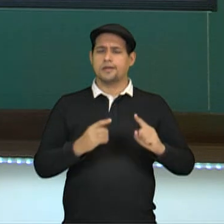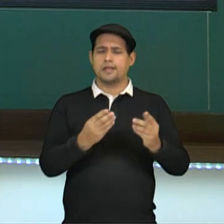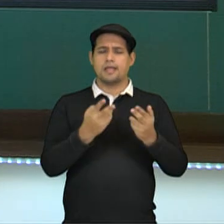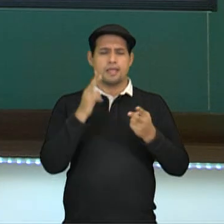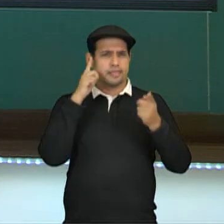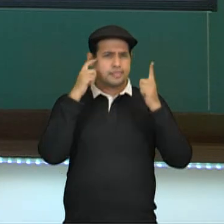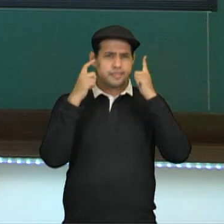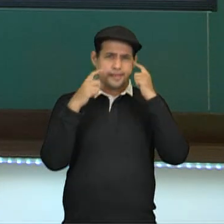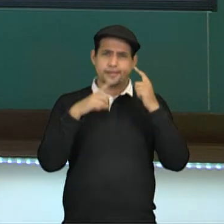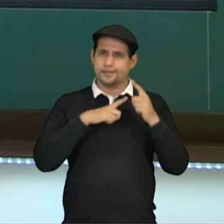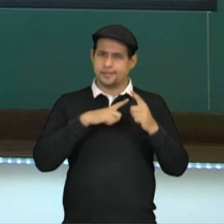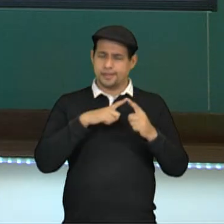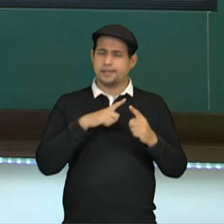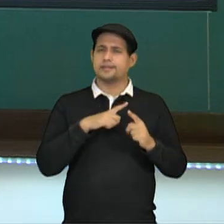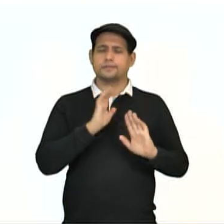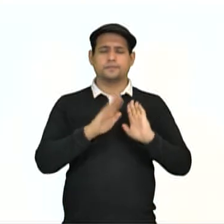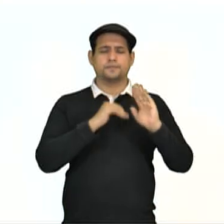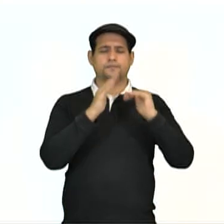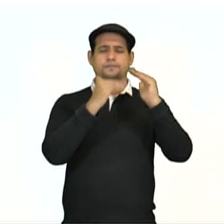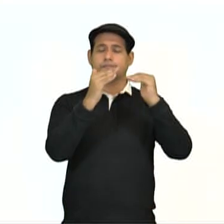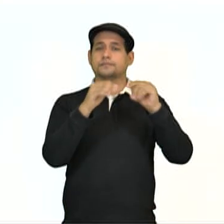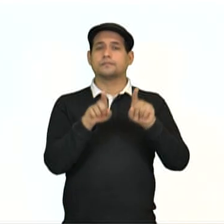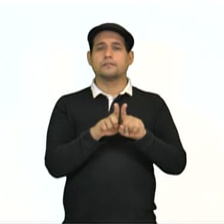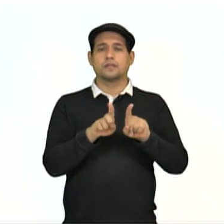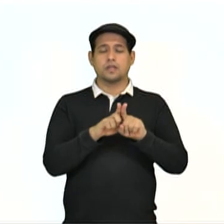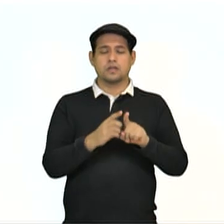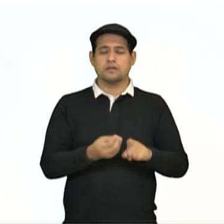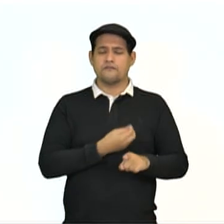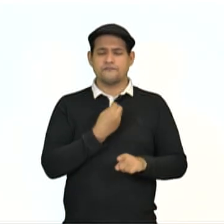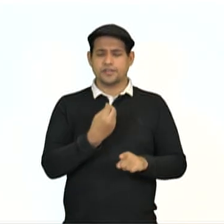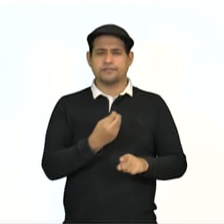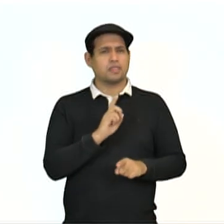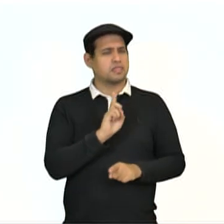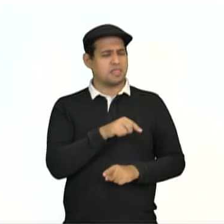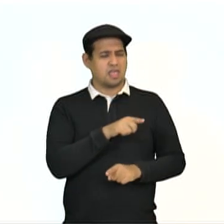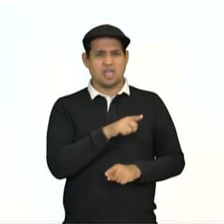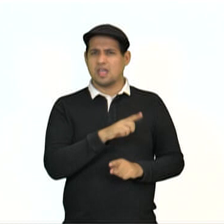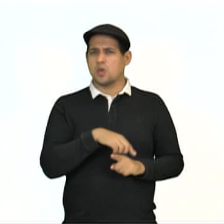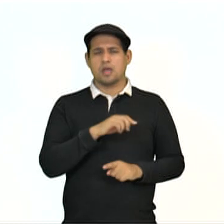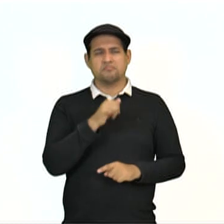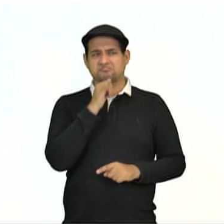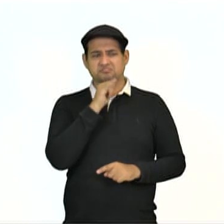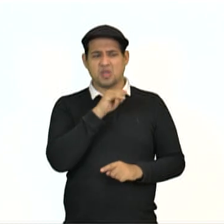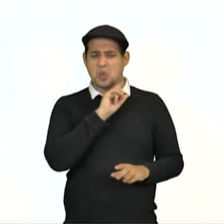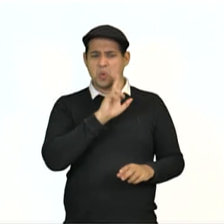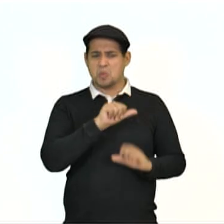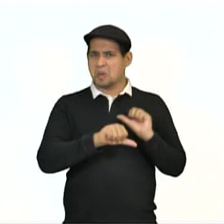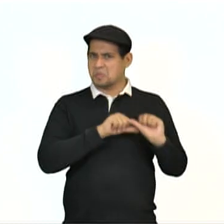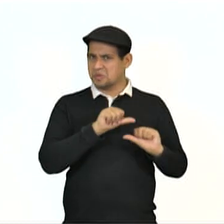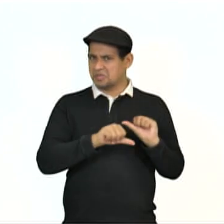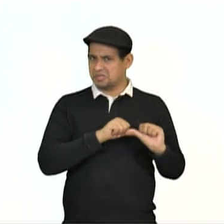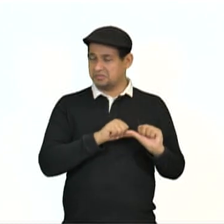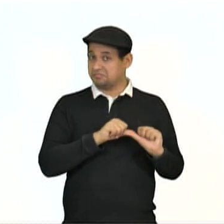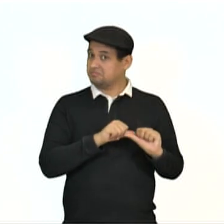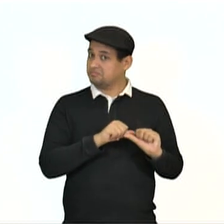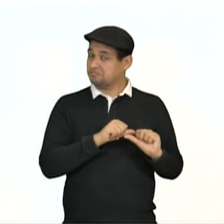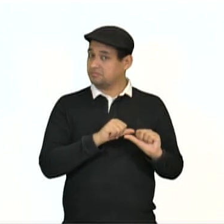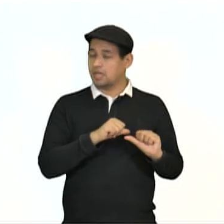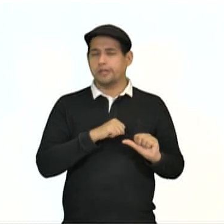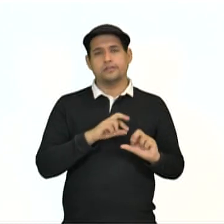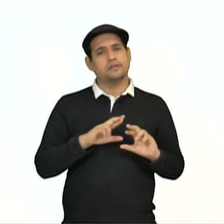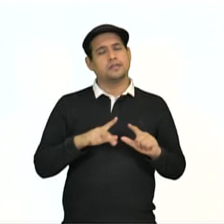essas ideias evolucionistas, os seres vivos, eles não são imutáveis, tá? Eles,